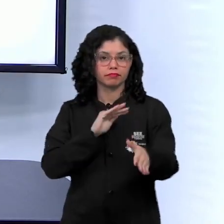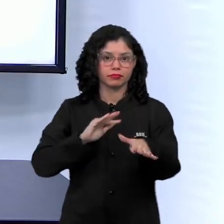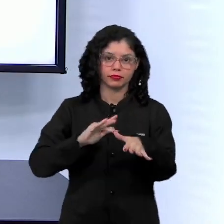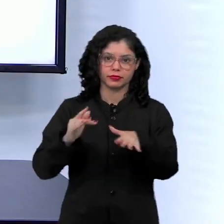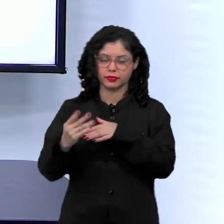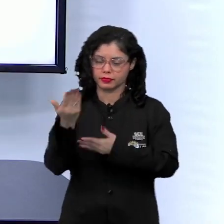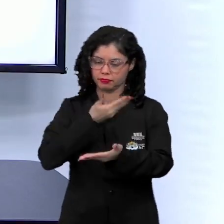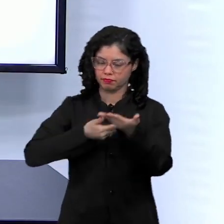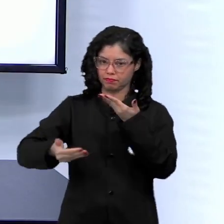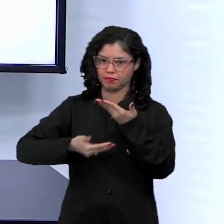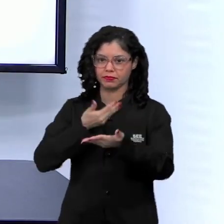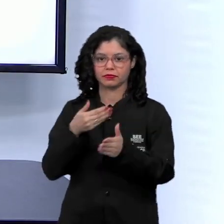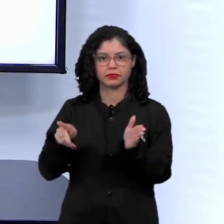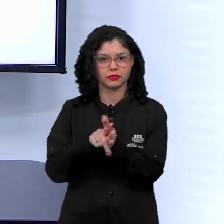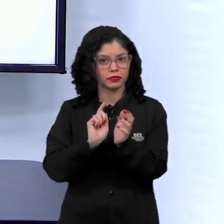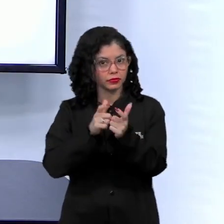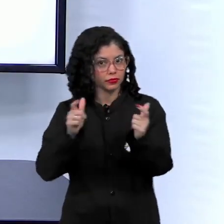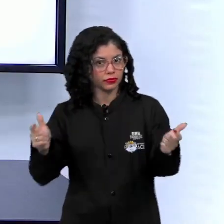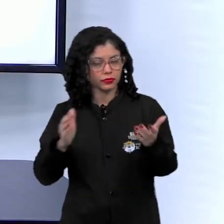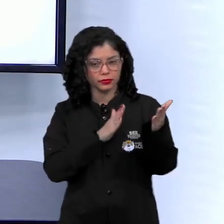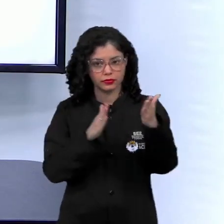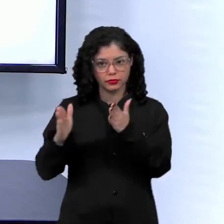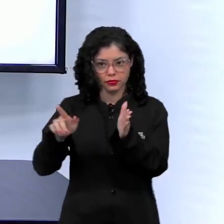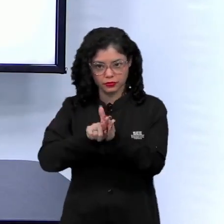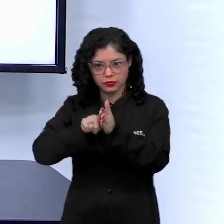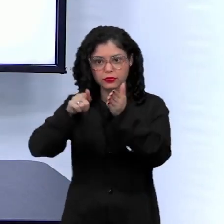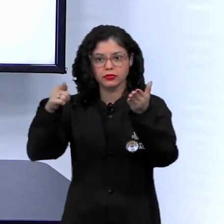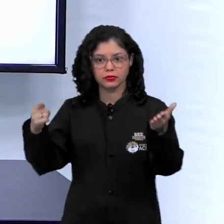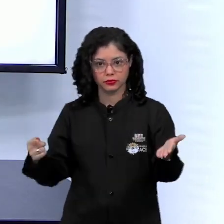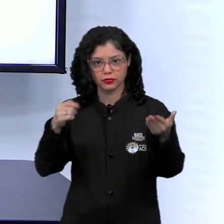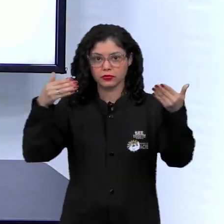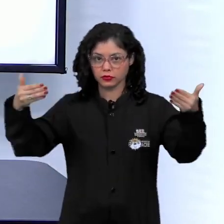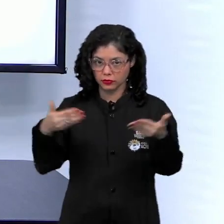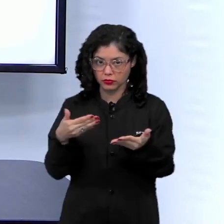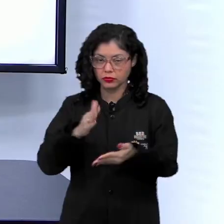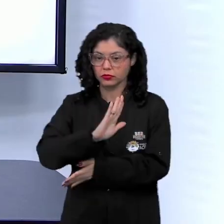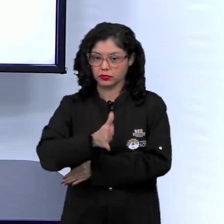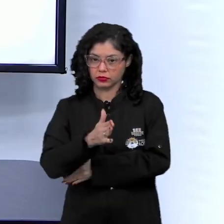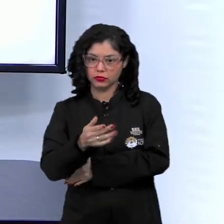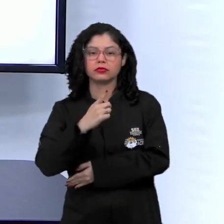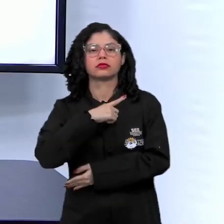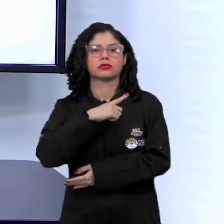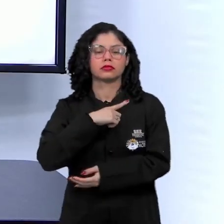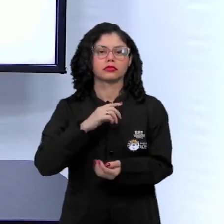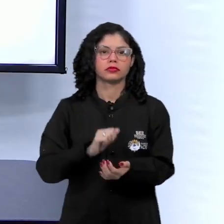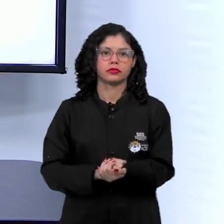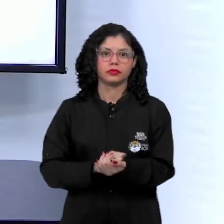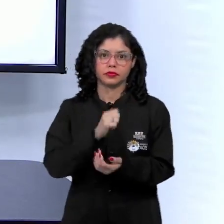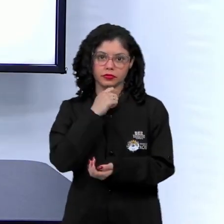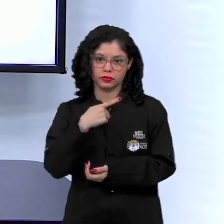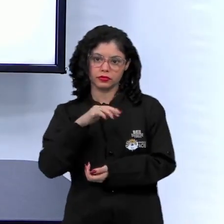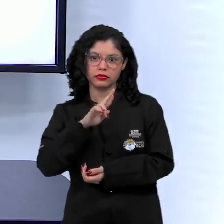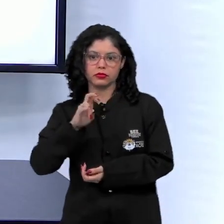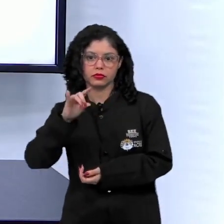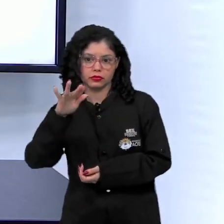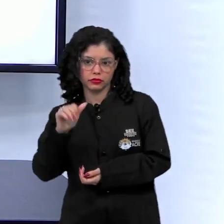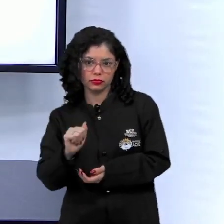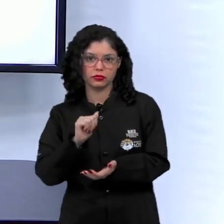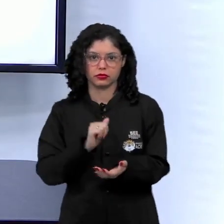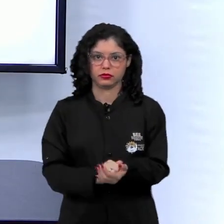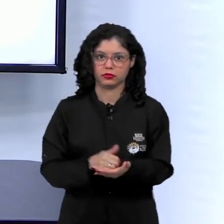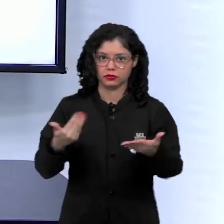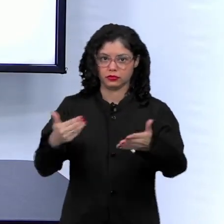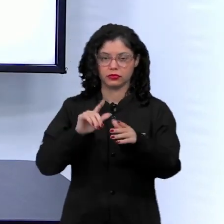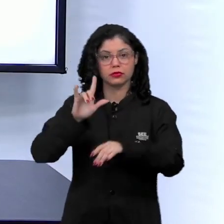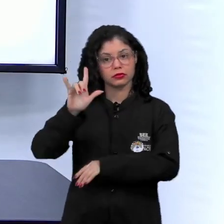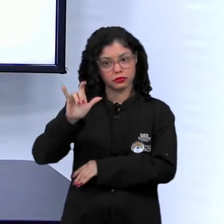interativa. É por isso que grandes jornais hoje já têm páginas no Facebook, têm páginas no